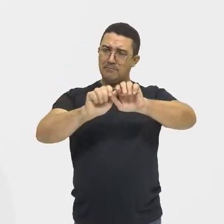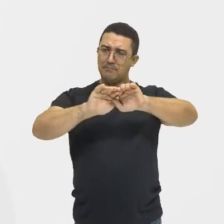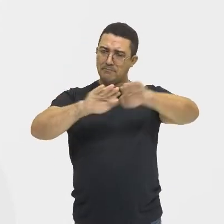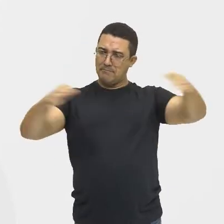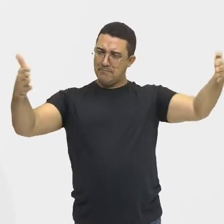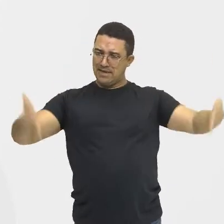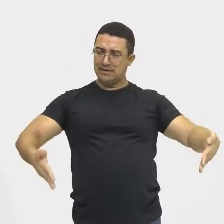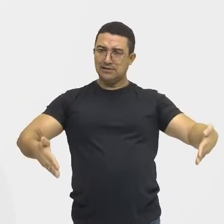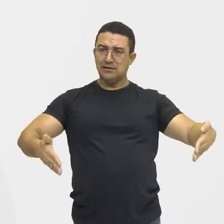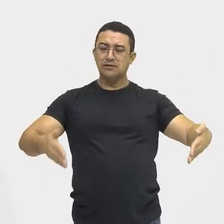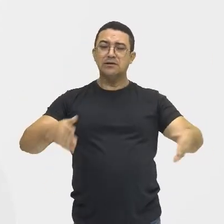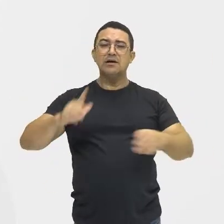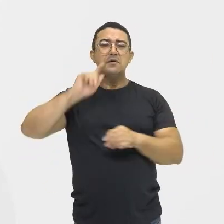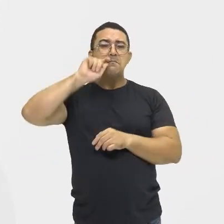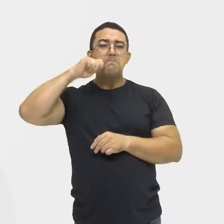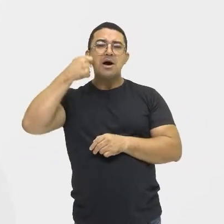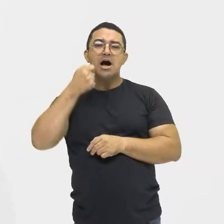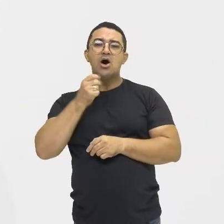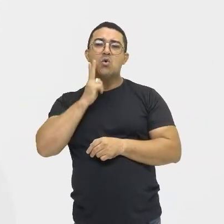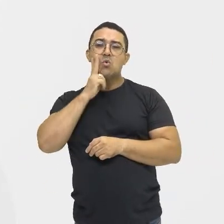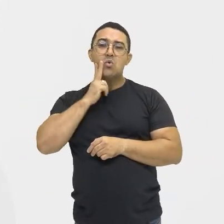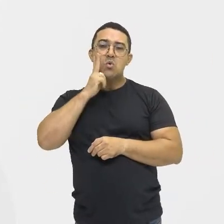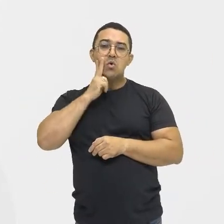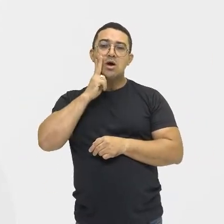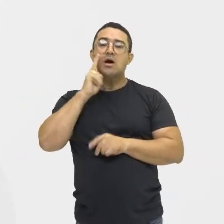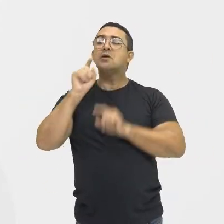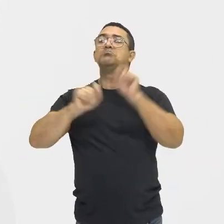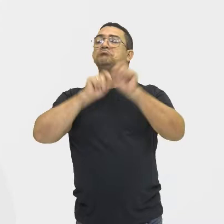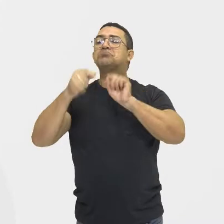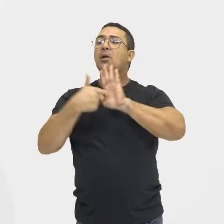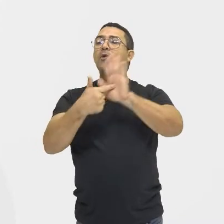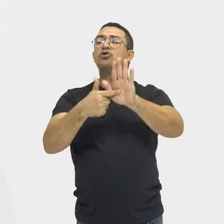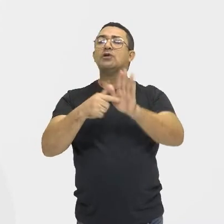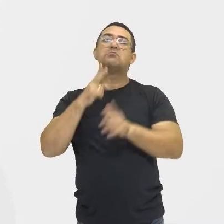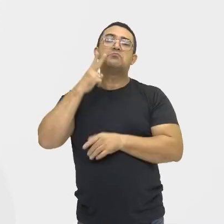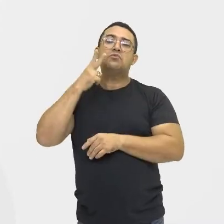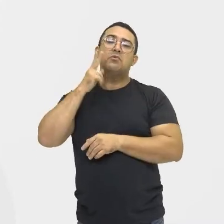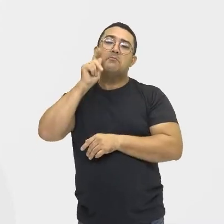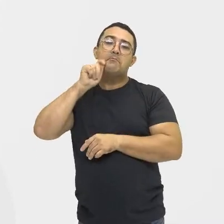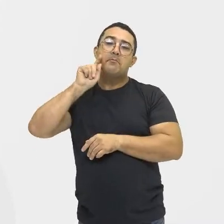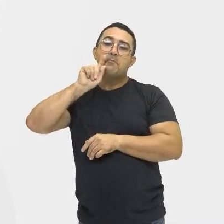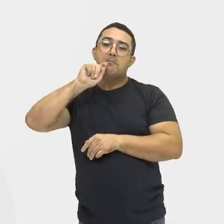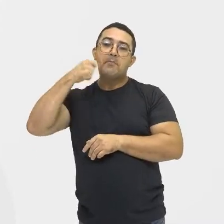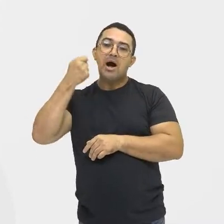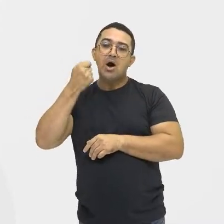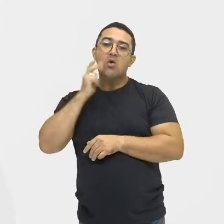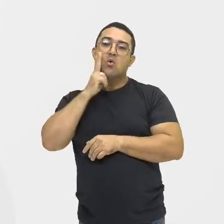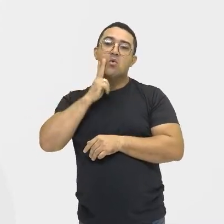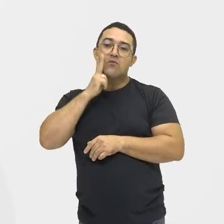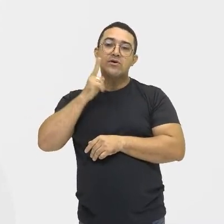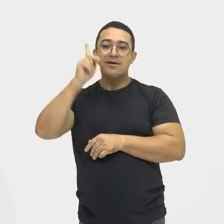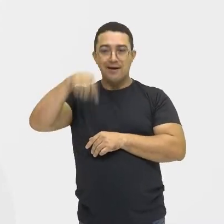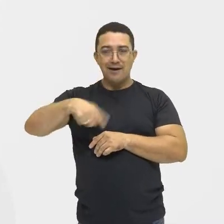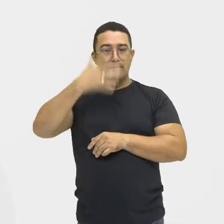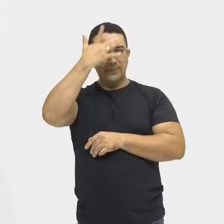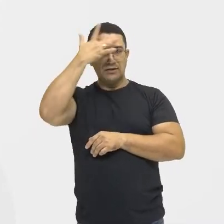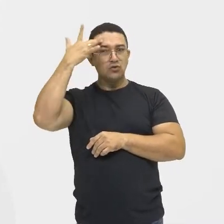Quem seria essa pessoa que está sendo retratada aqui? São as pessoas comuns,